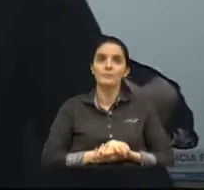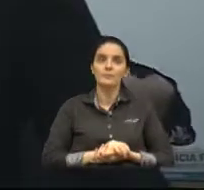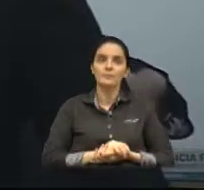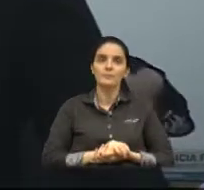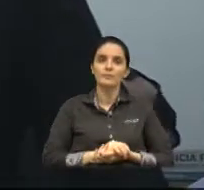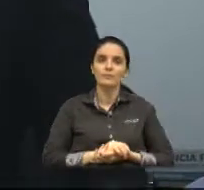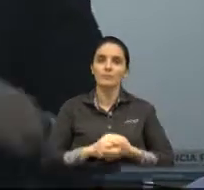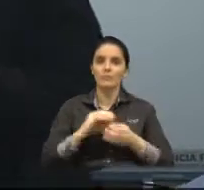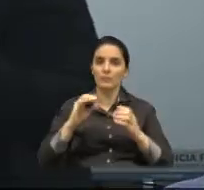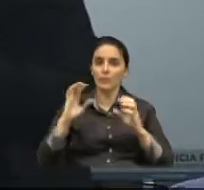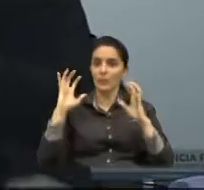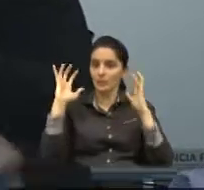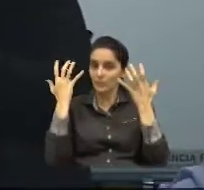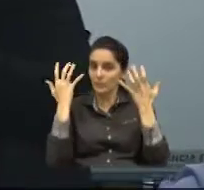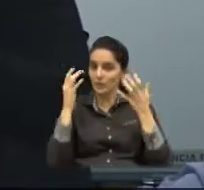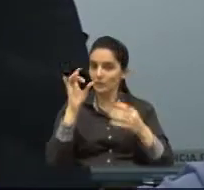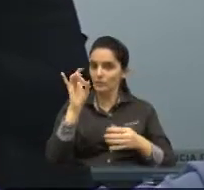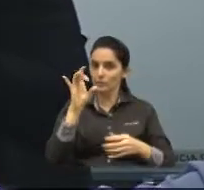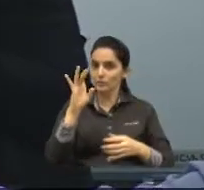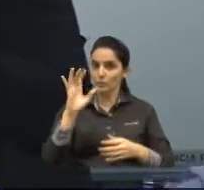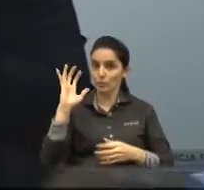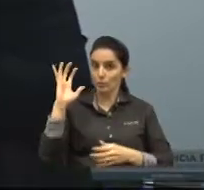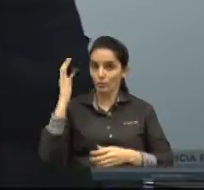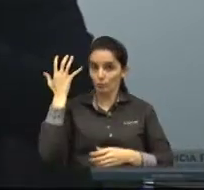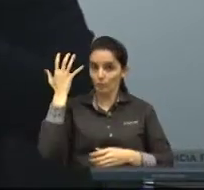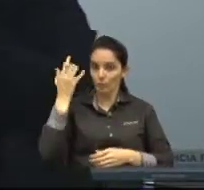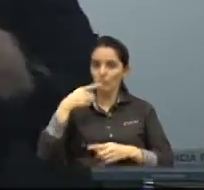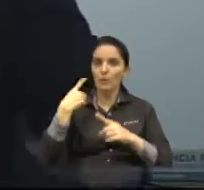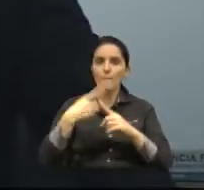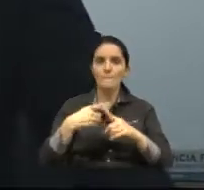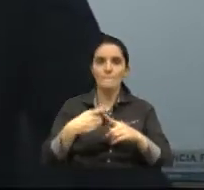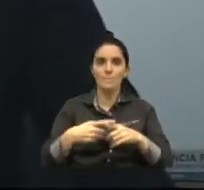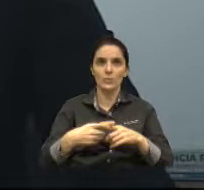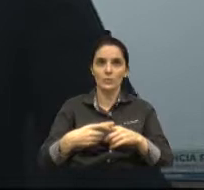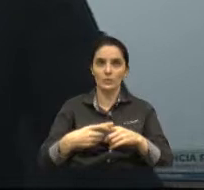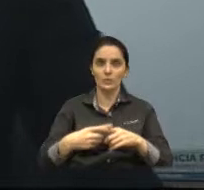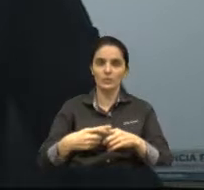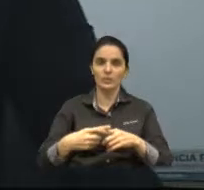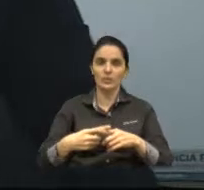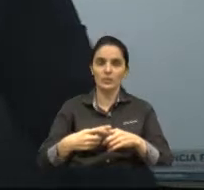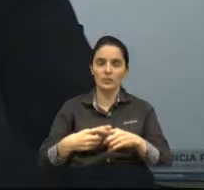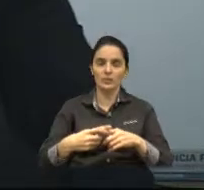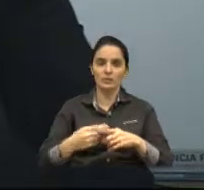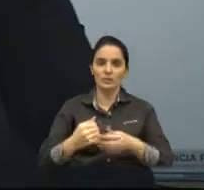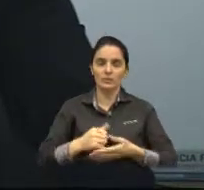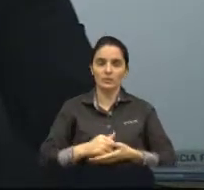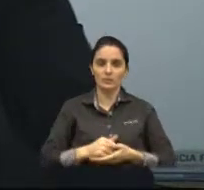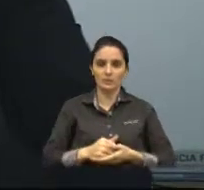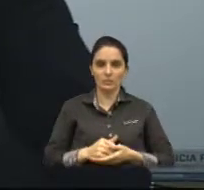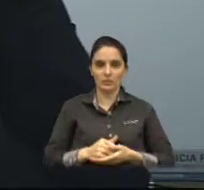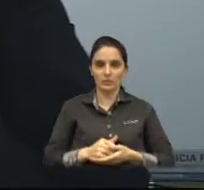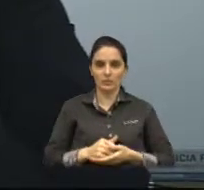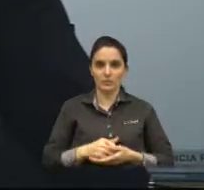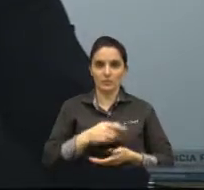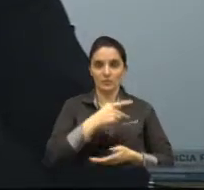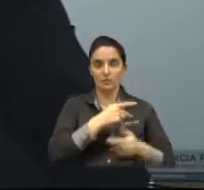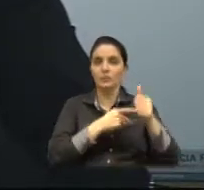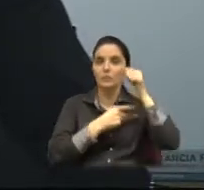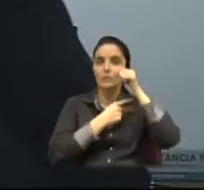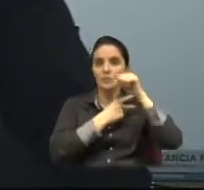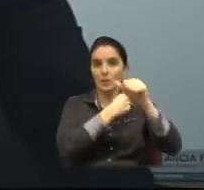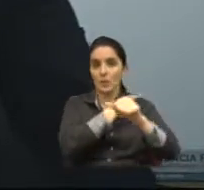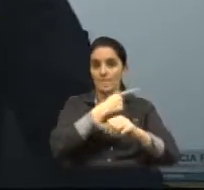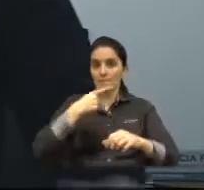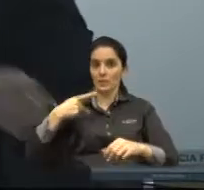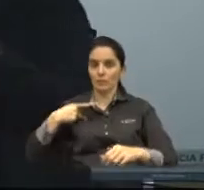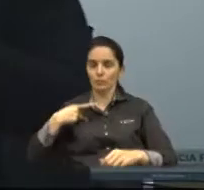esses eventos só são possíveis por conta do esforço, do grande esforço que a nossa pastora Uzaide, líder da nossa